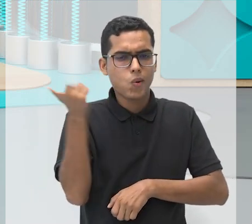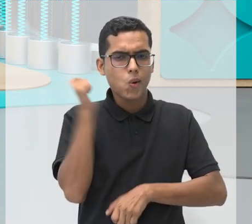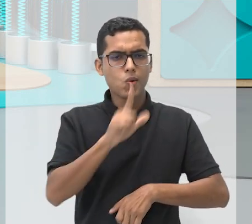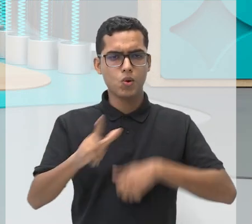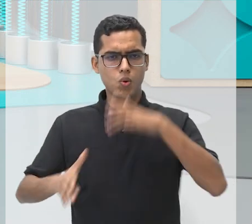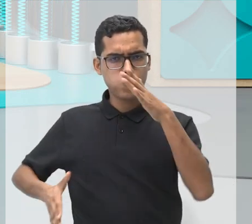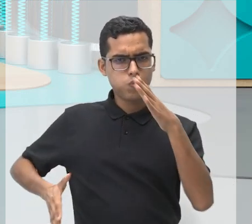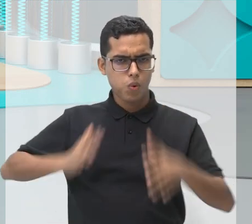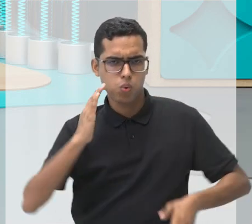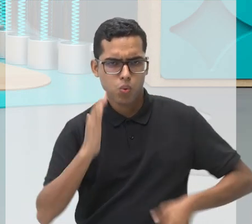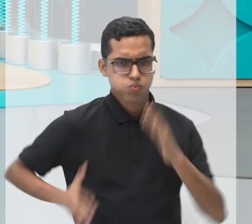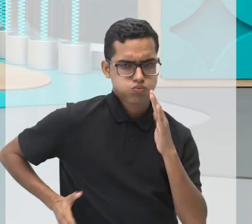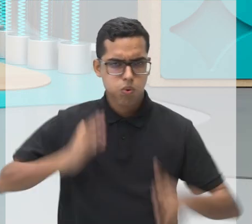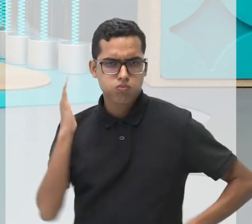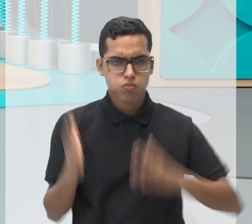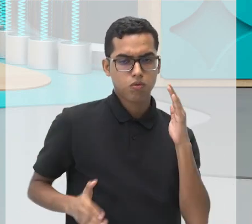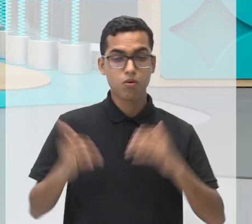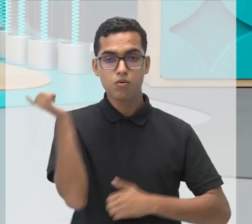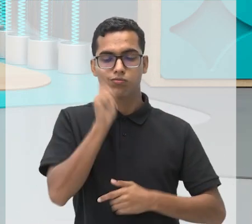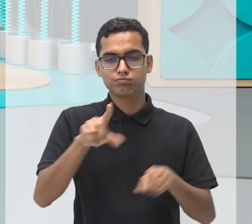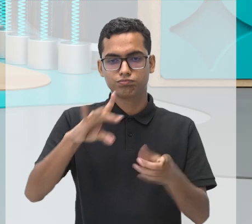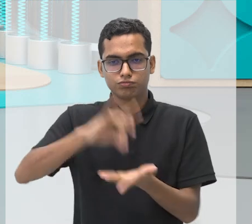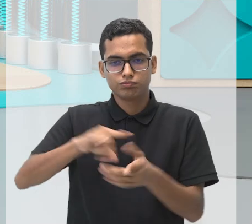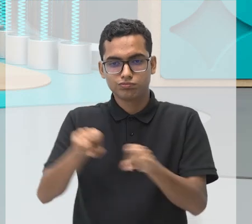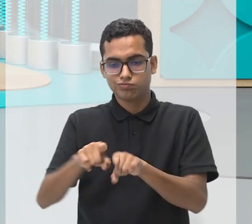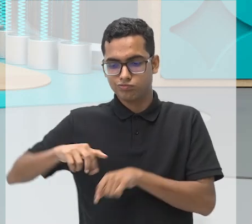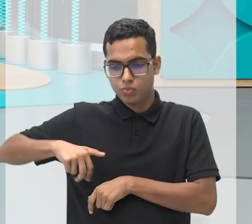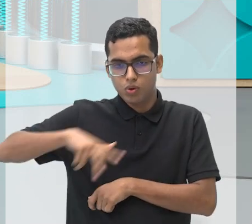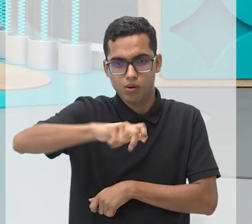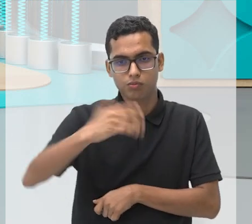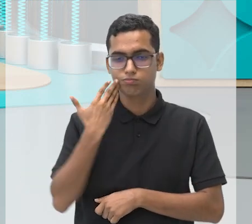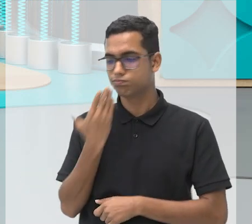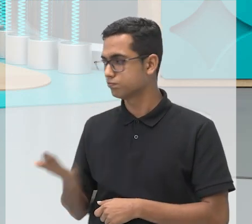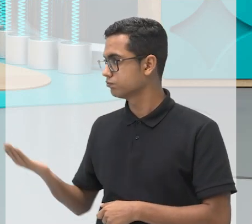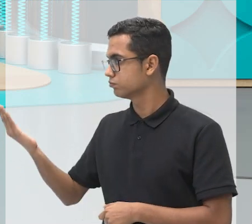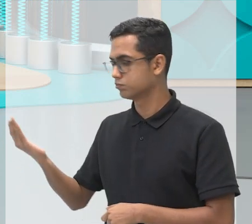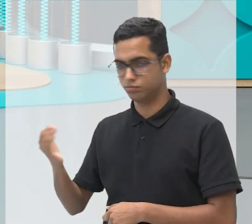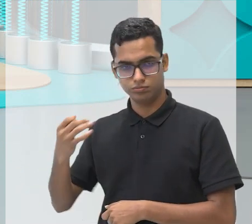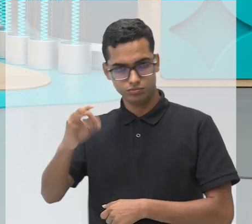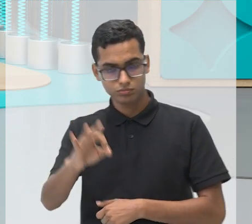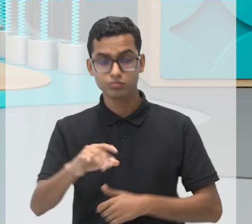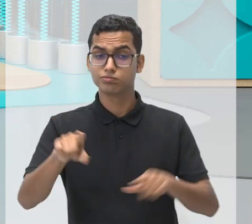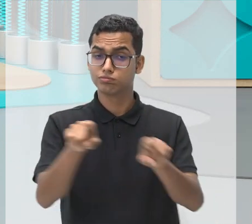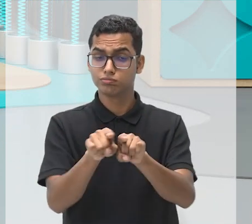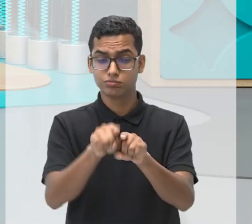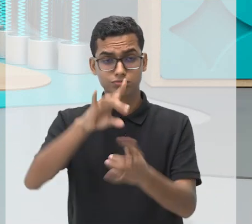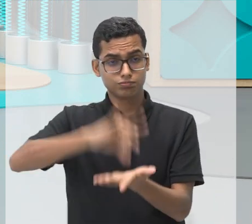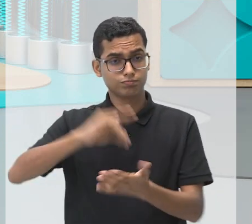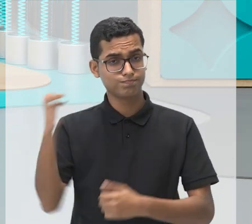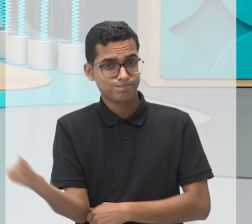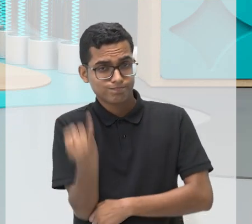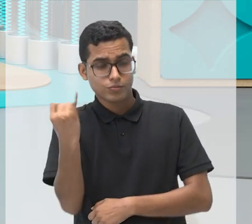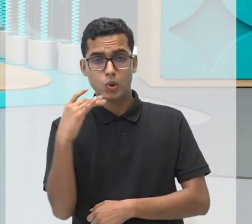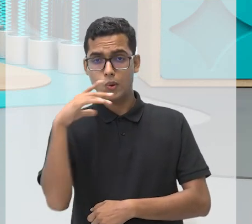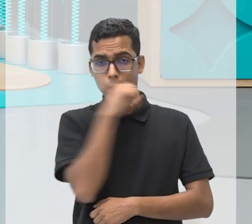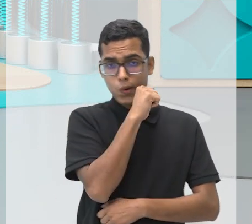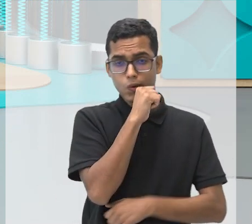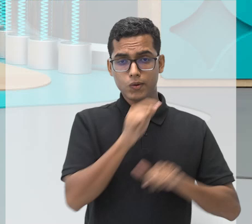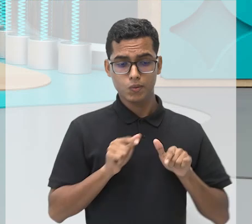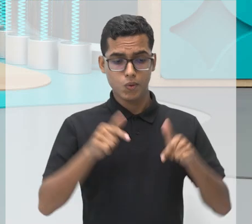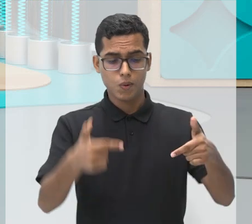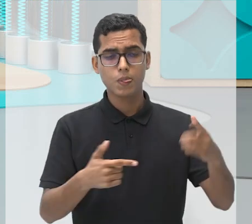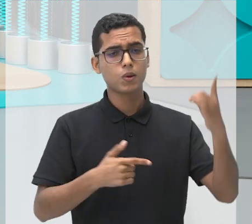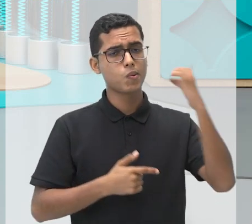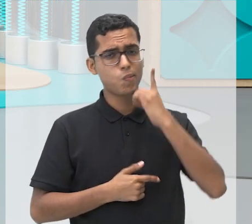braços, preenchendo este ciclo de movimento, ok? Ela é importante para as atividades